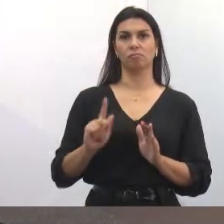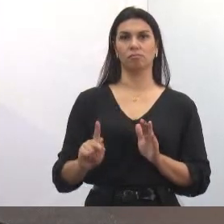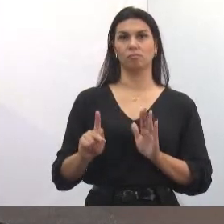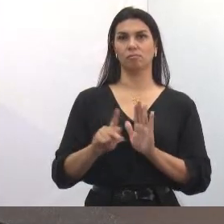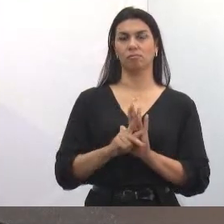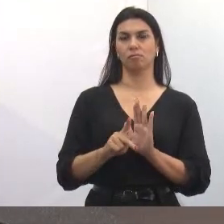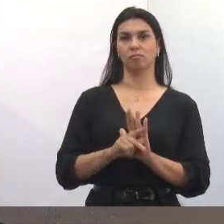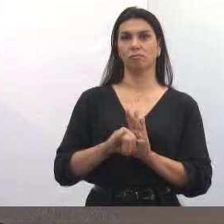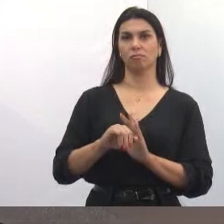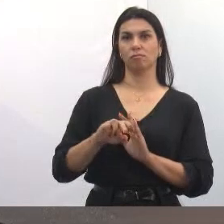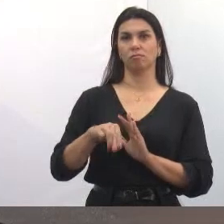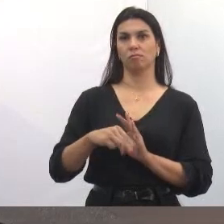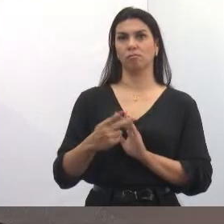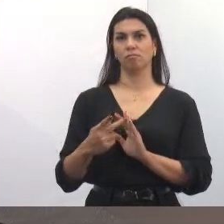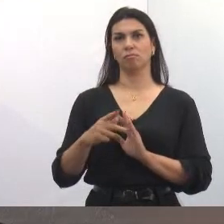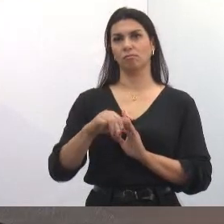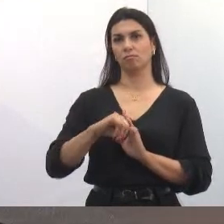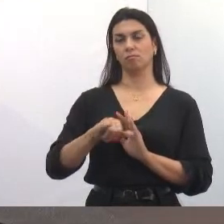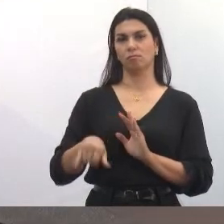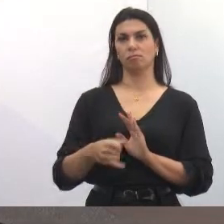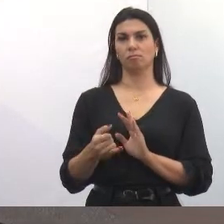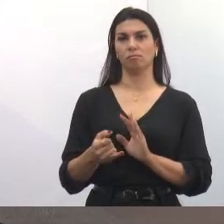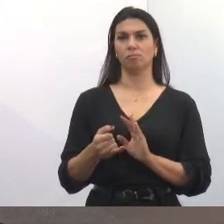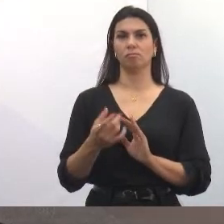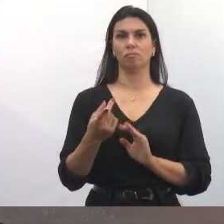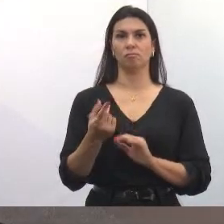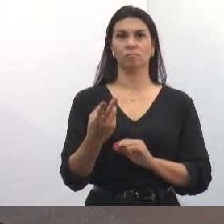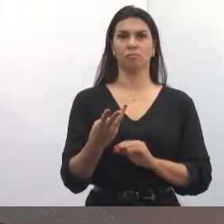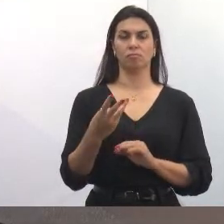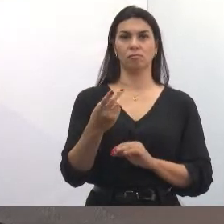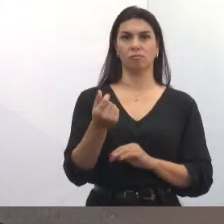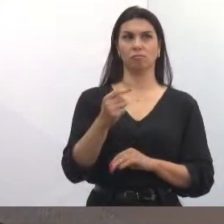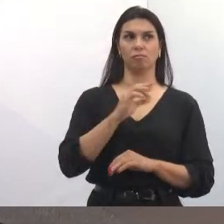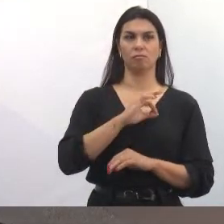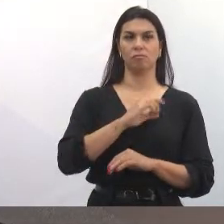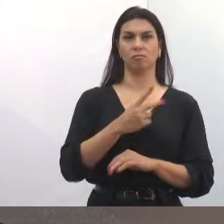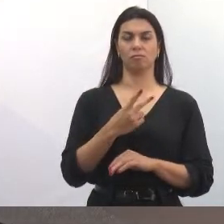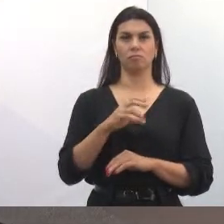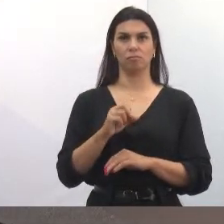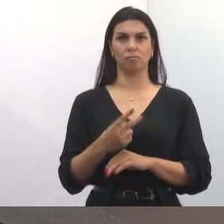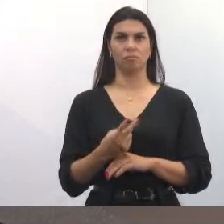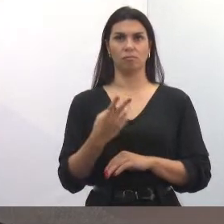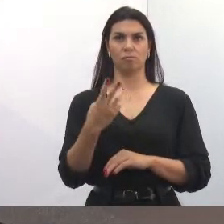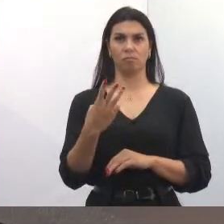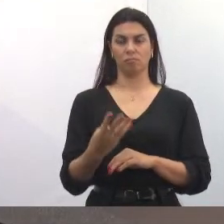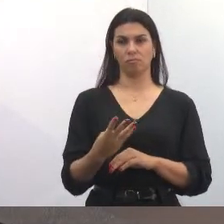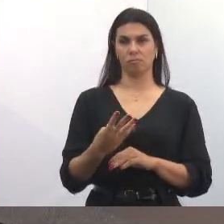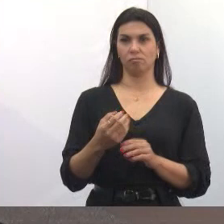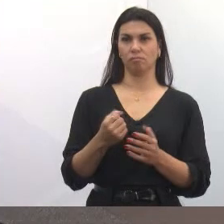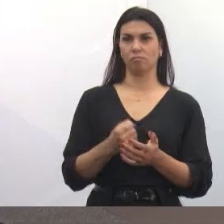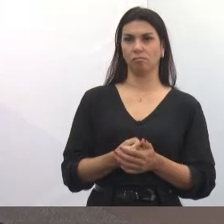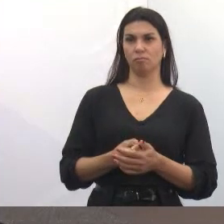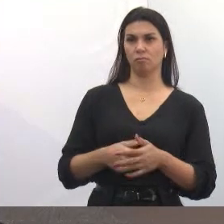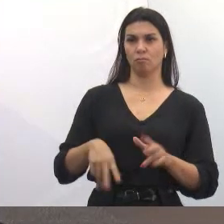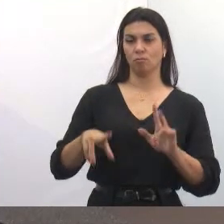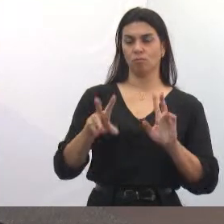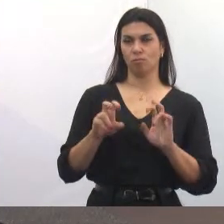IPMJ, que supera a 3 salários mínimos para o ano 2024? Resposta, pela projeção